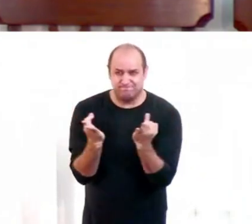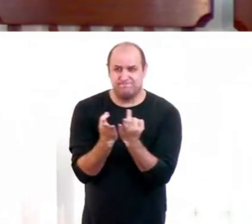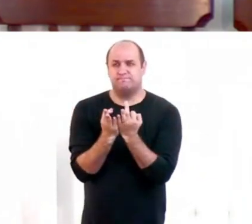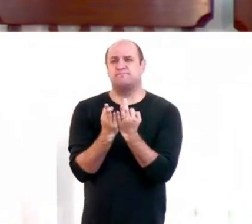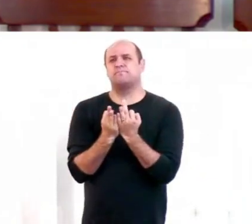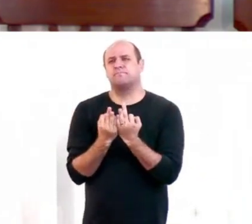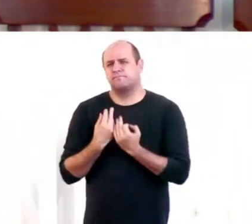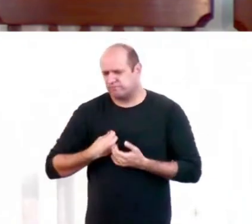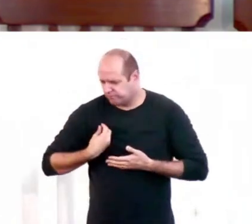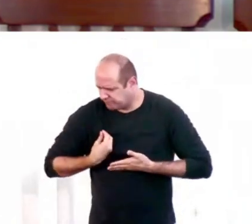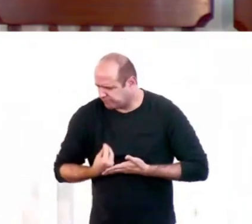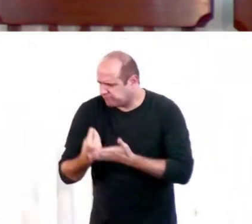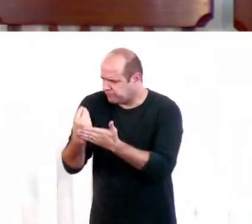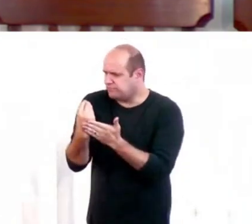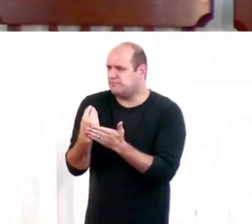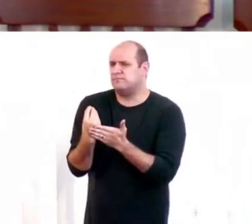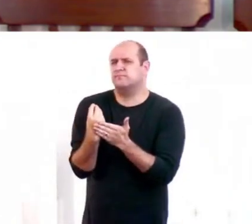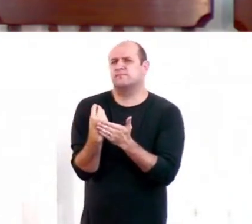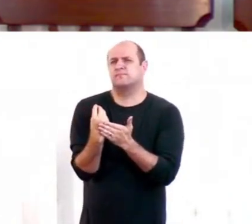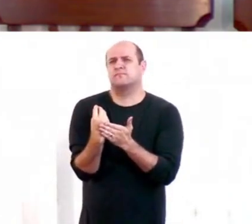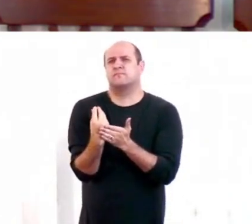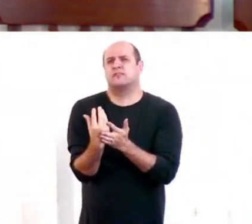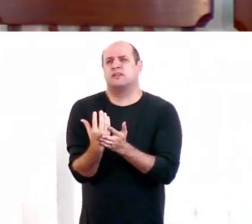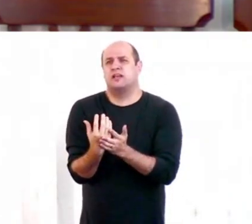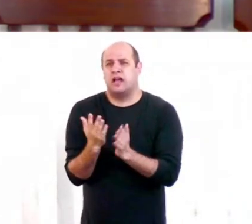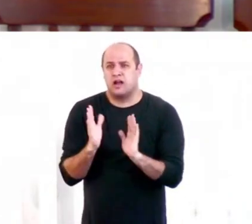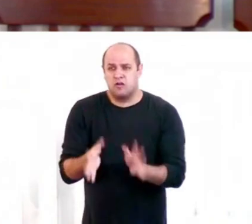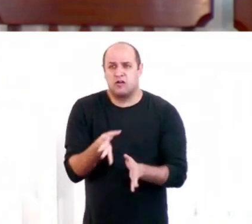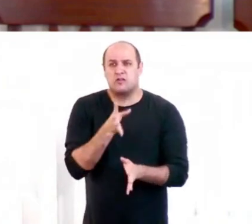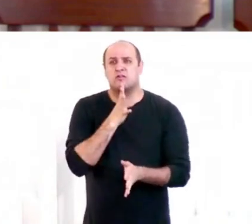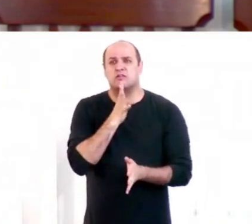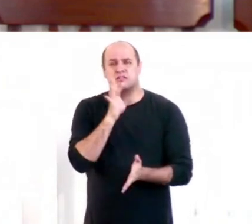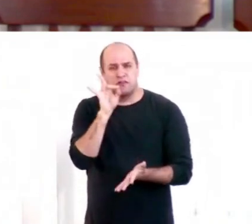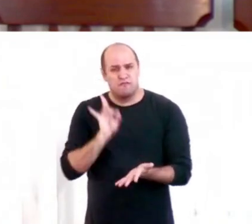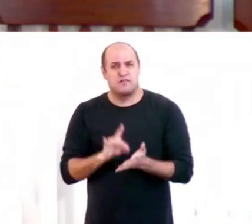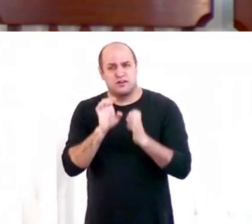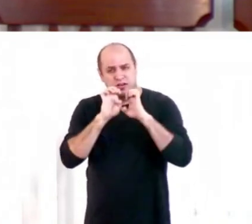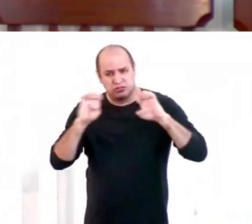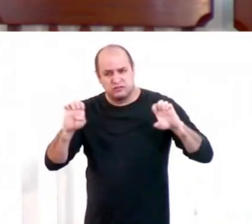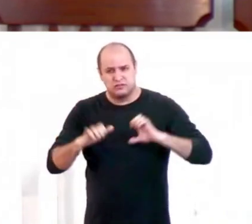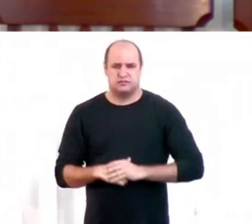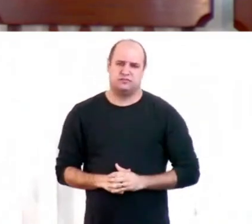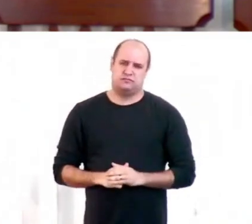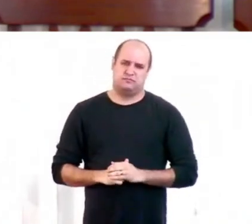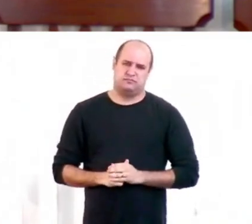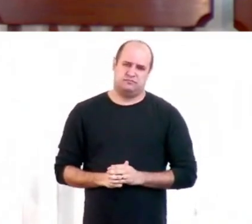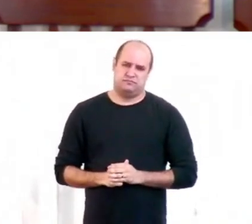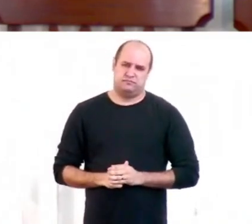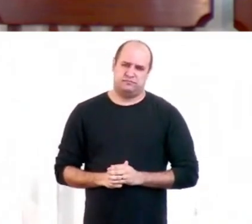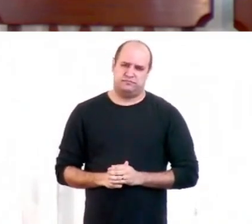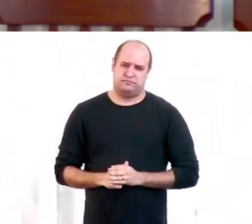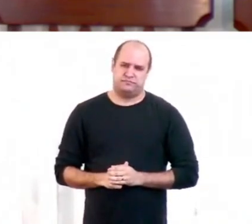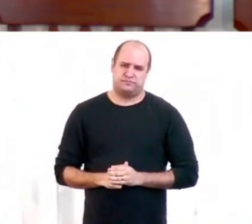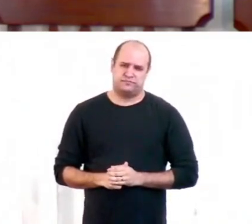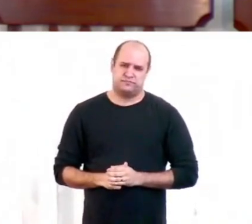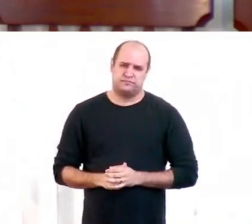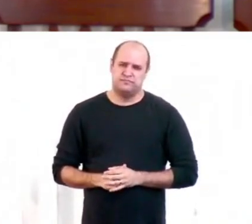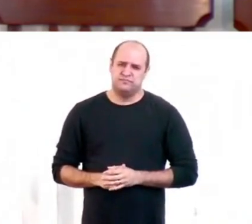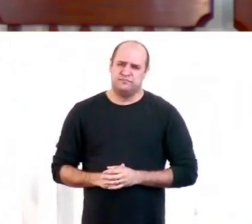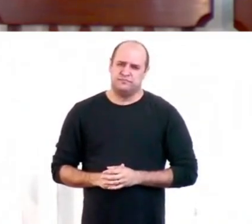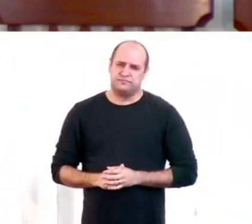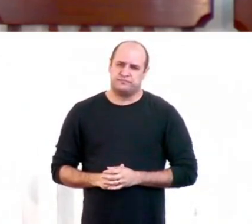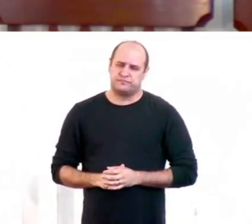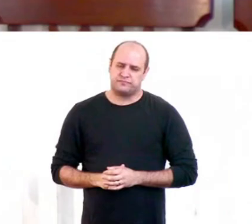entregando por não conhecerem a verdade do Evangelho. E queria